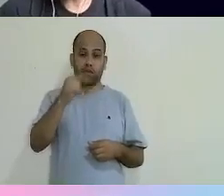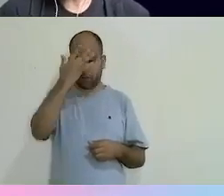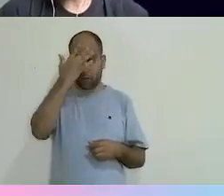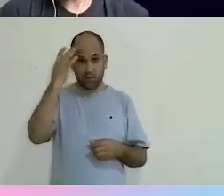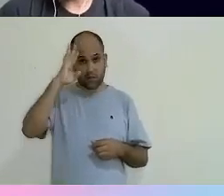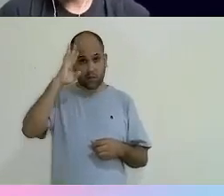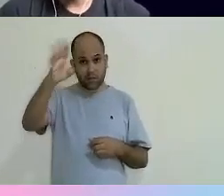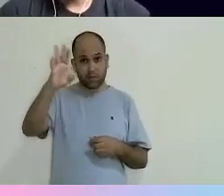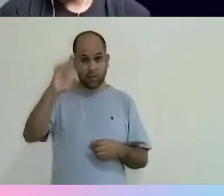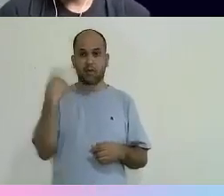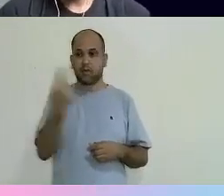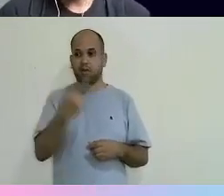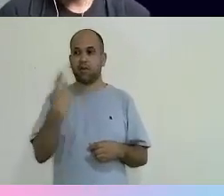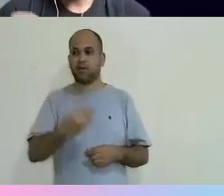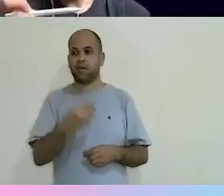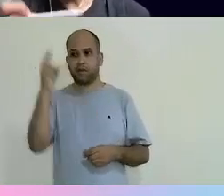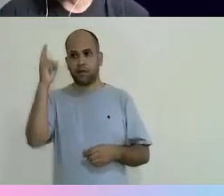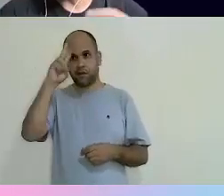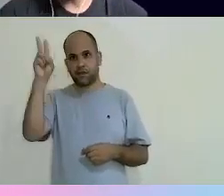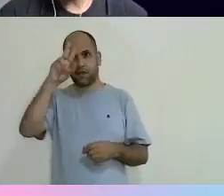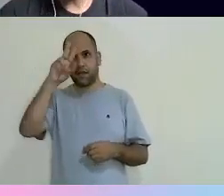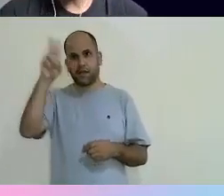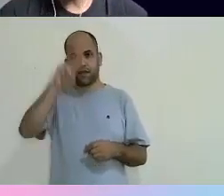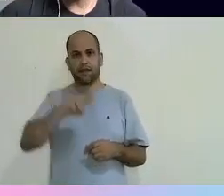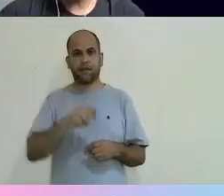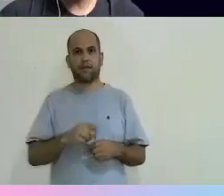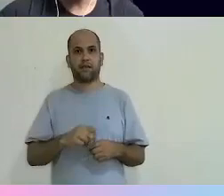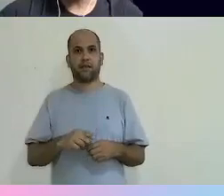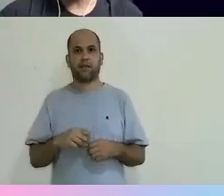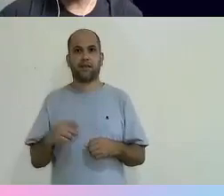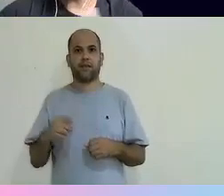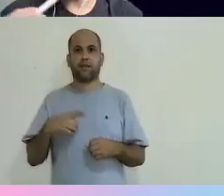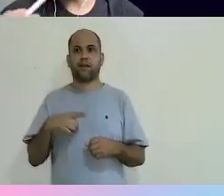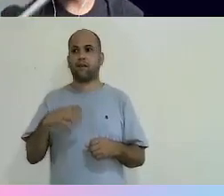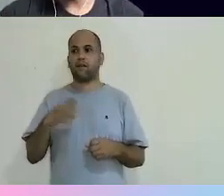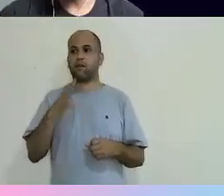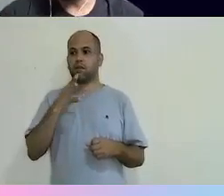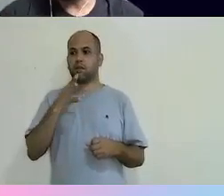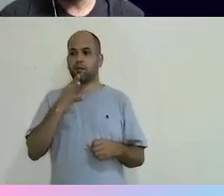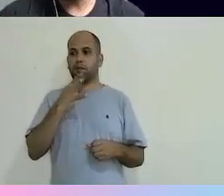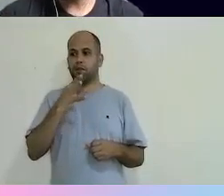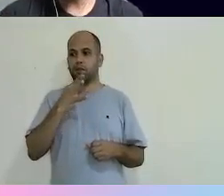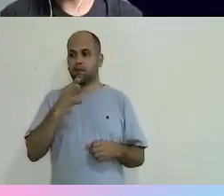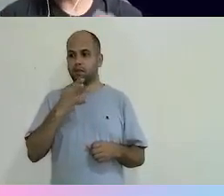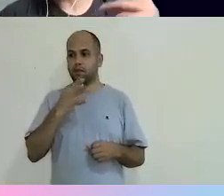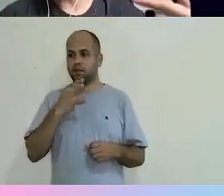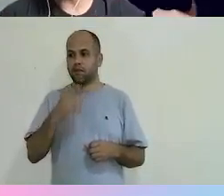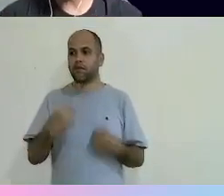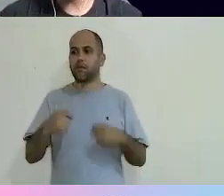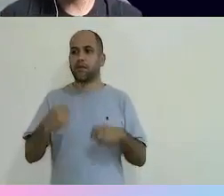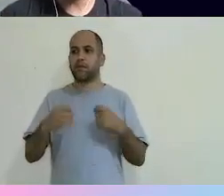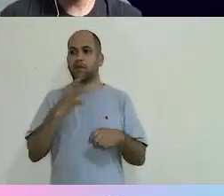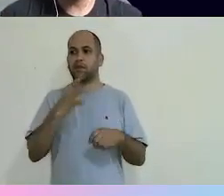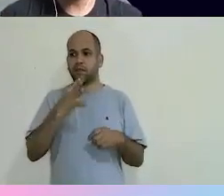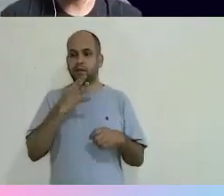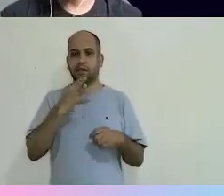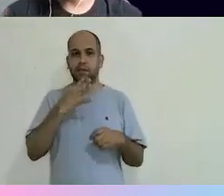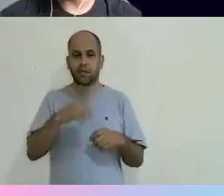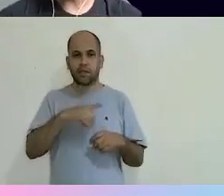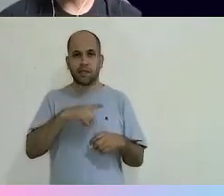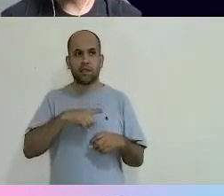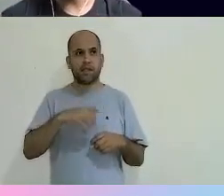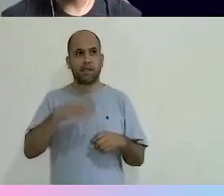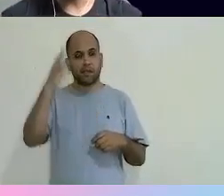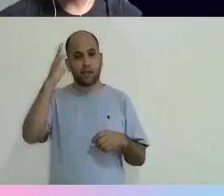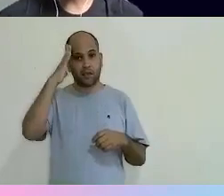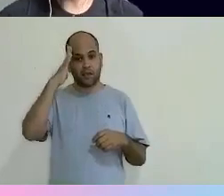a nossa história. Então, é a história do autoconhecimento, se você tem que se conhecer para você saber quem que é a sua história, para